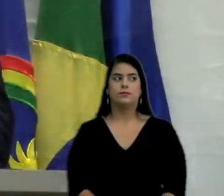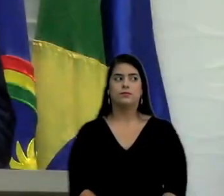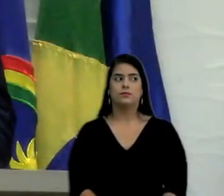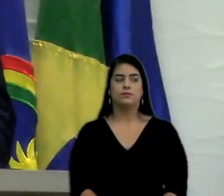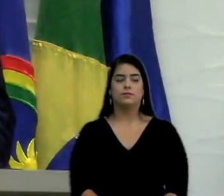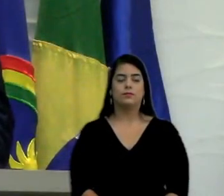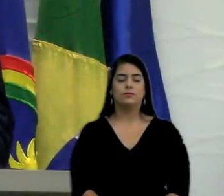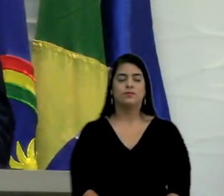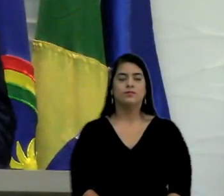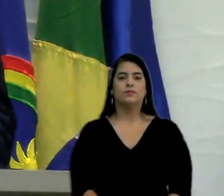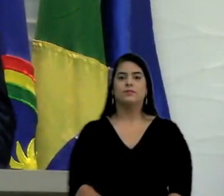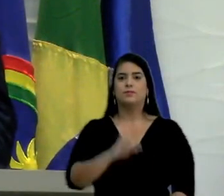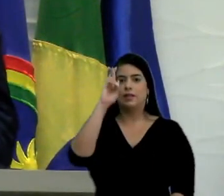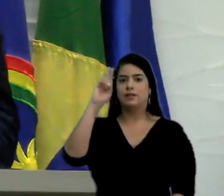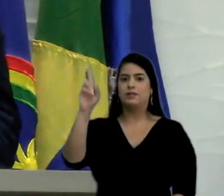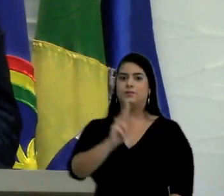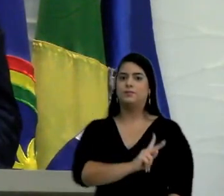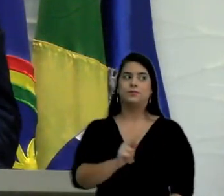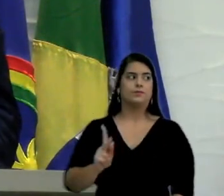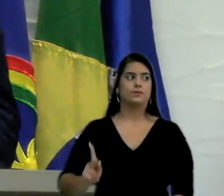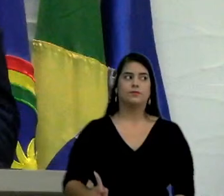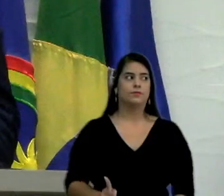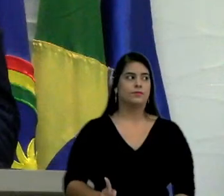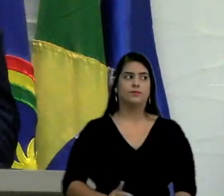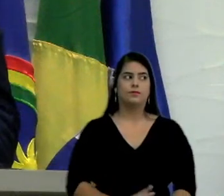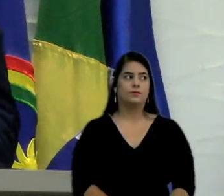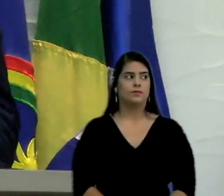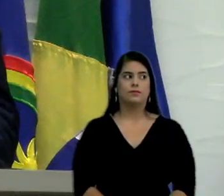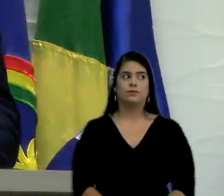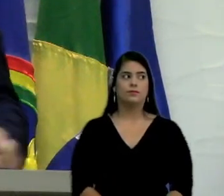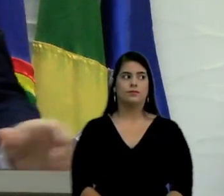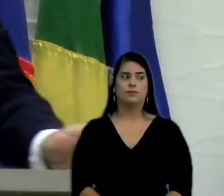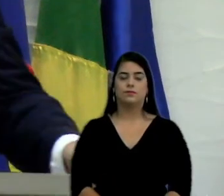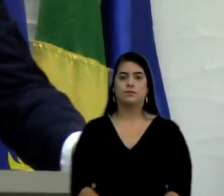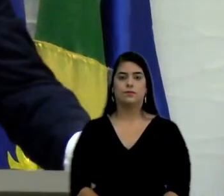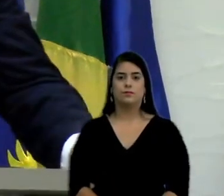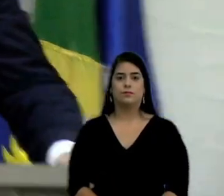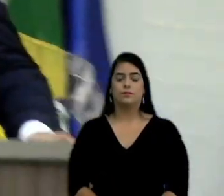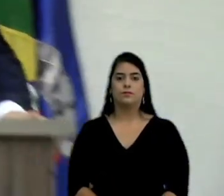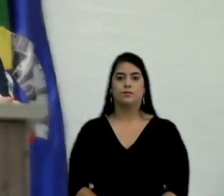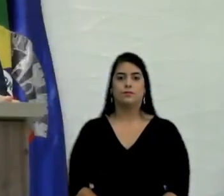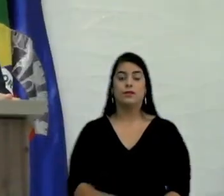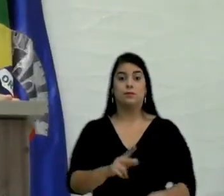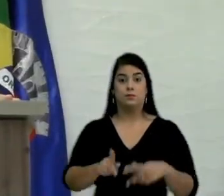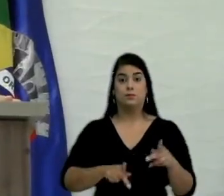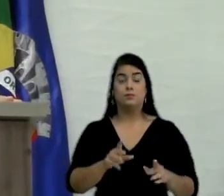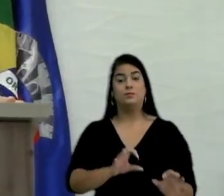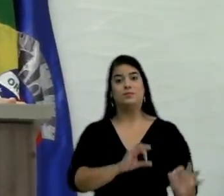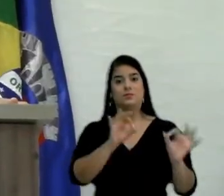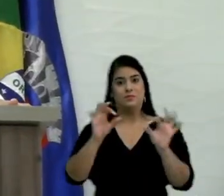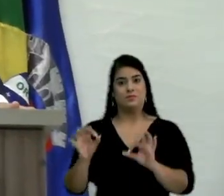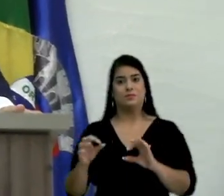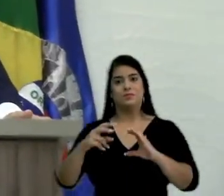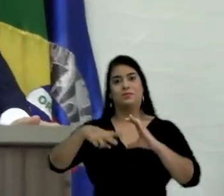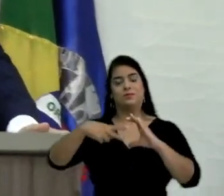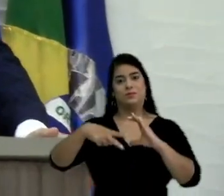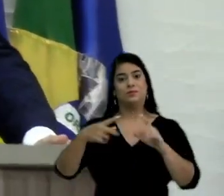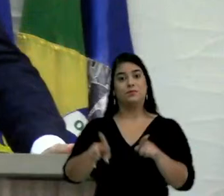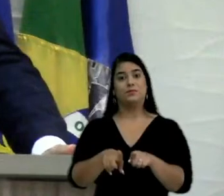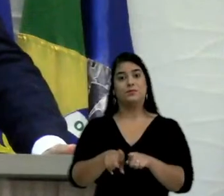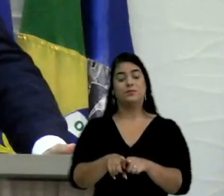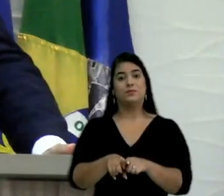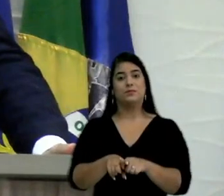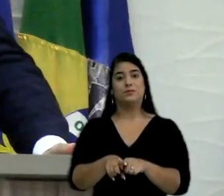Braga senhor presidente colegas vereadores vereadoras população que nos acompanham aqui na casa como também pelos